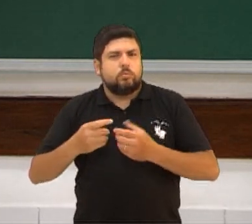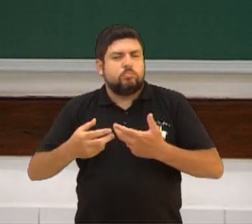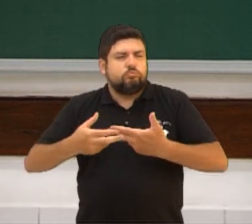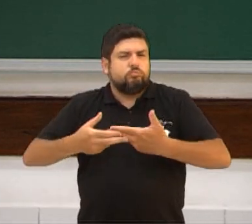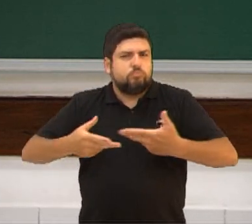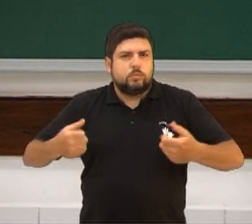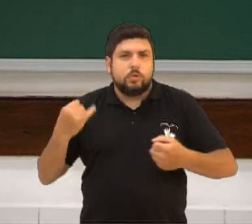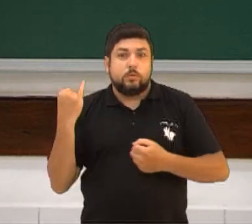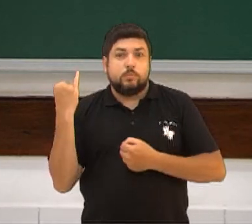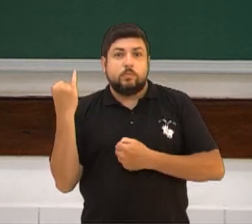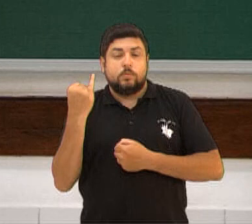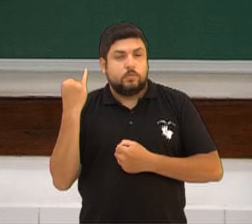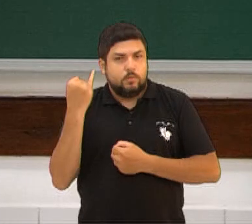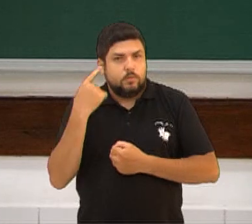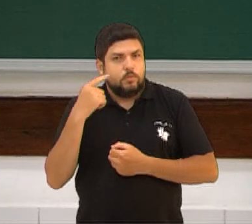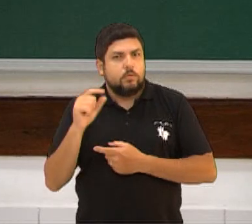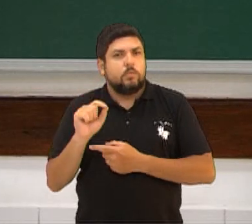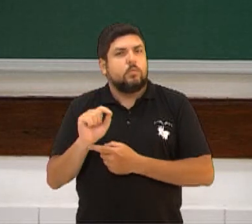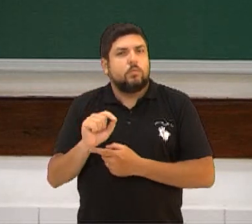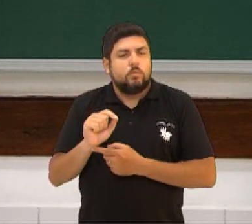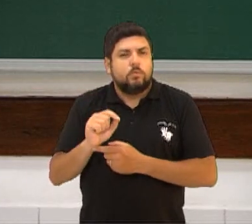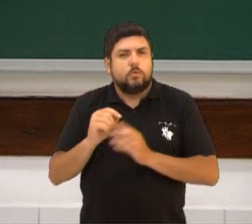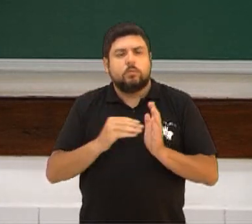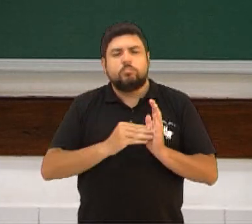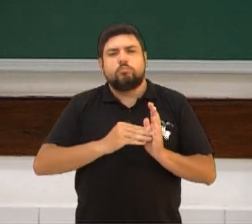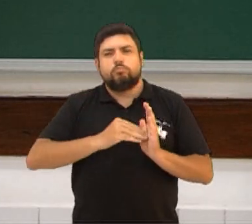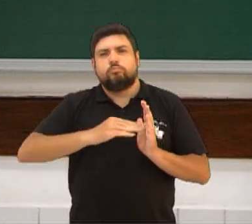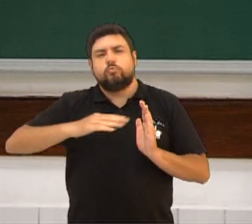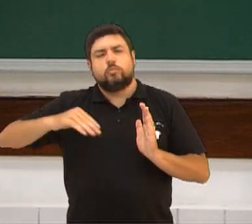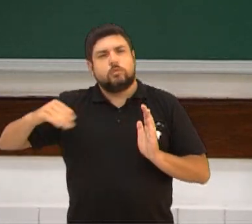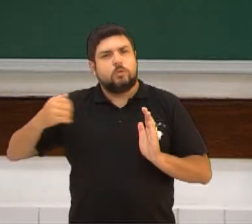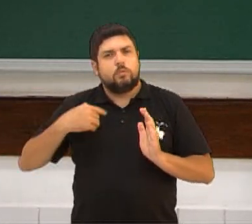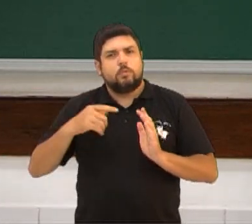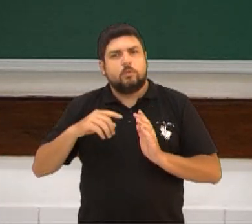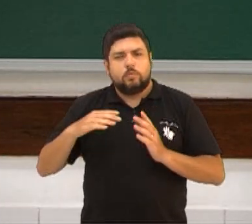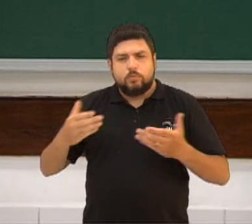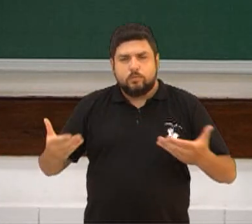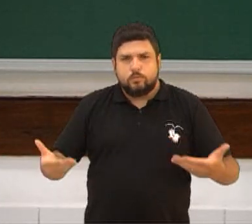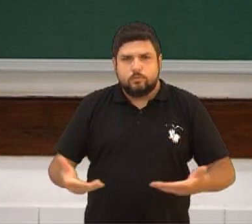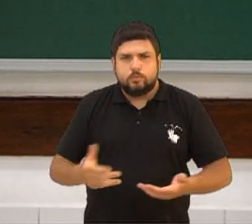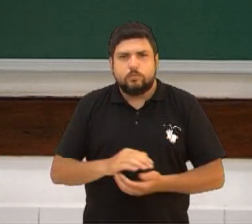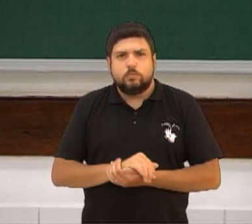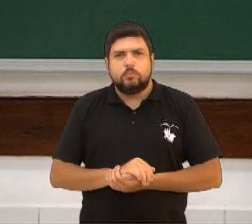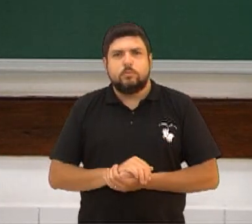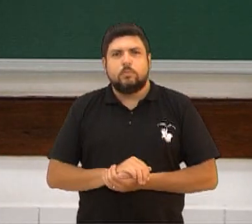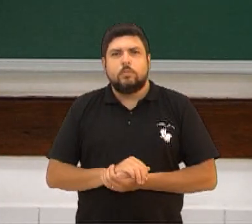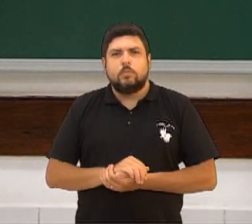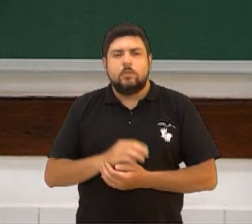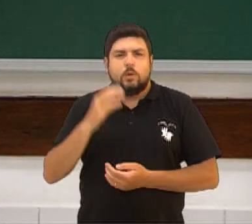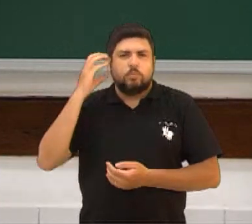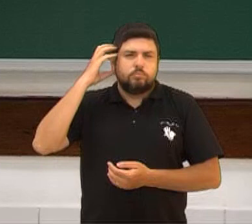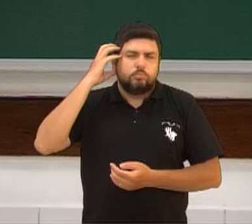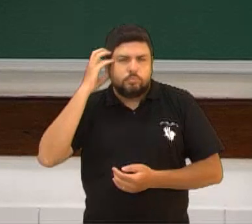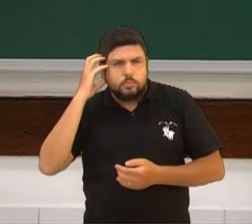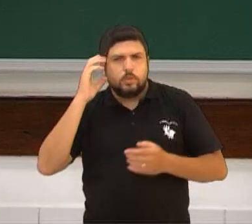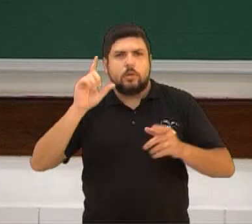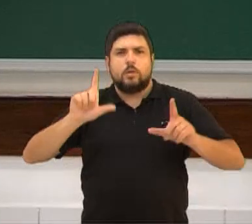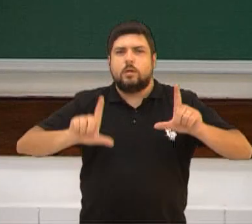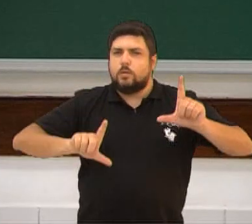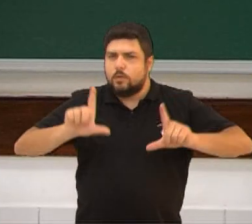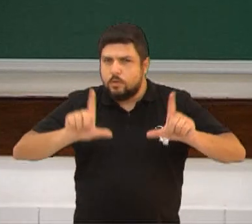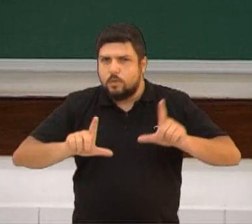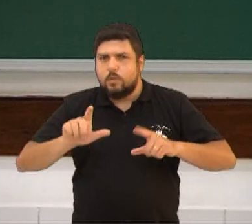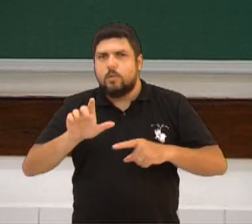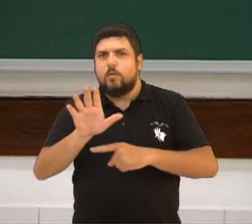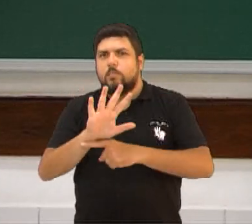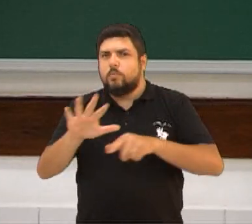importante da estética contemporânea. A mídia, rádio, televisão,